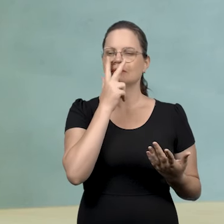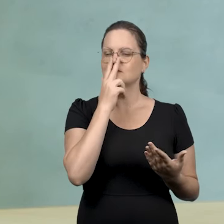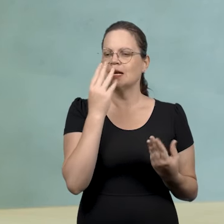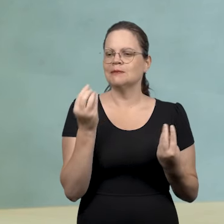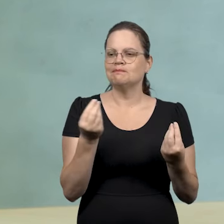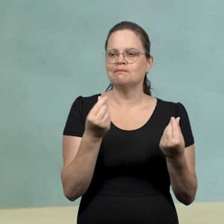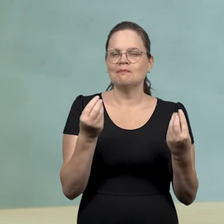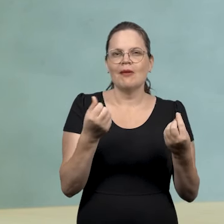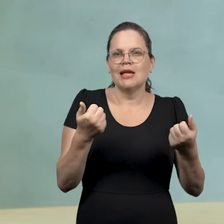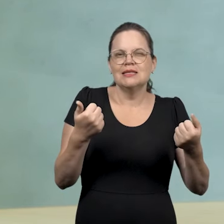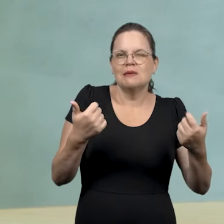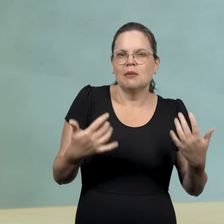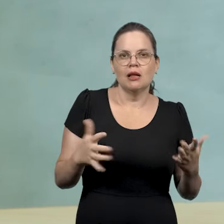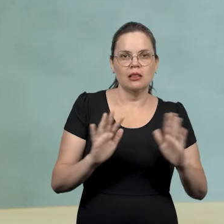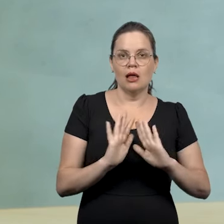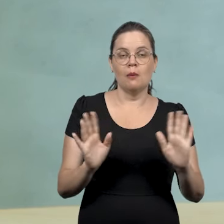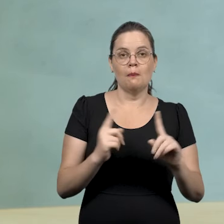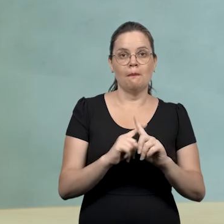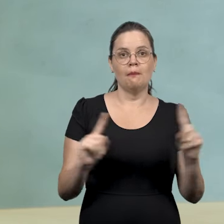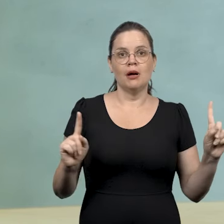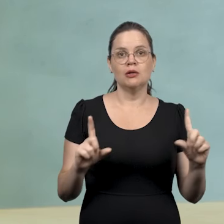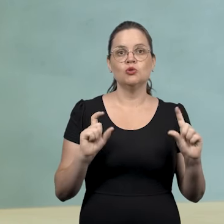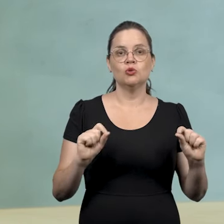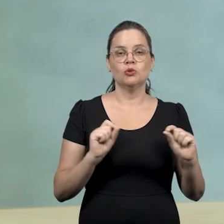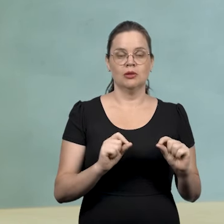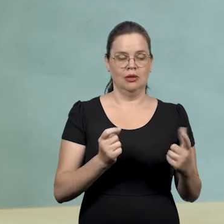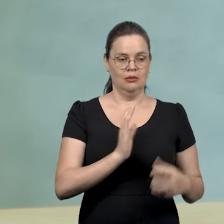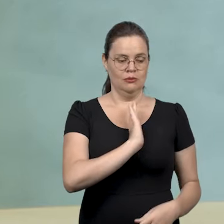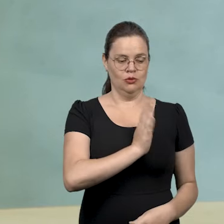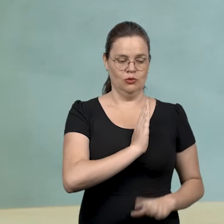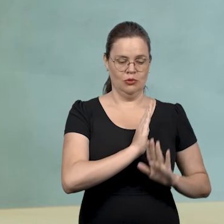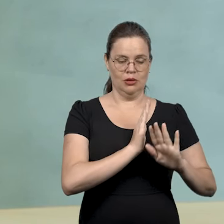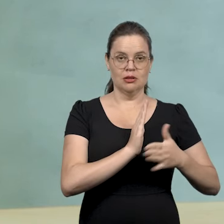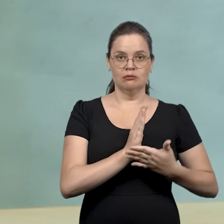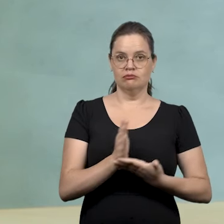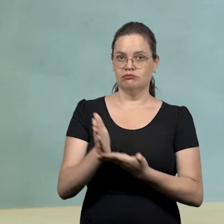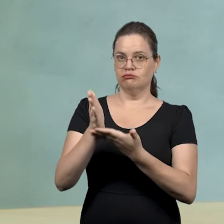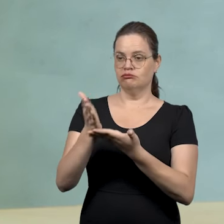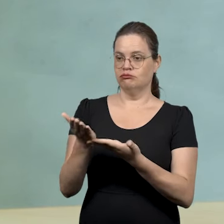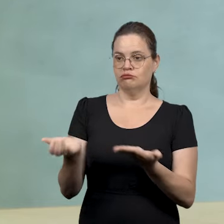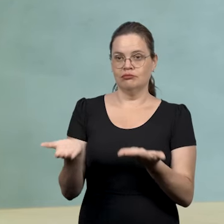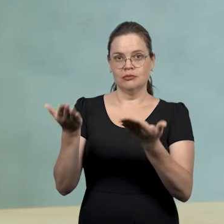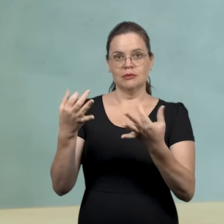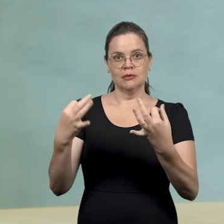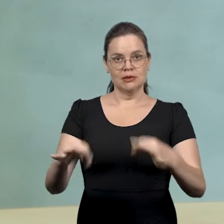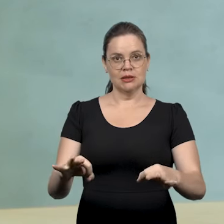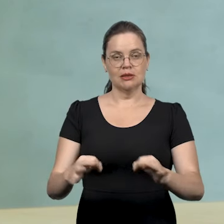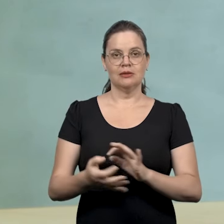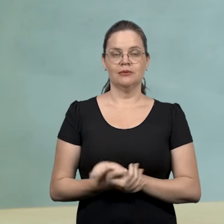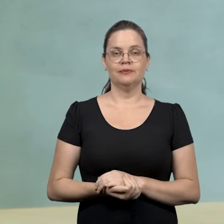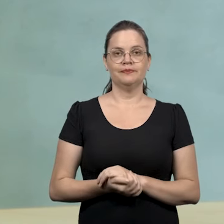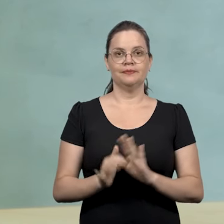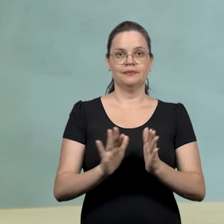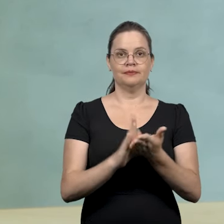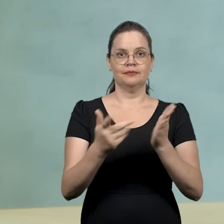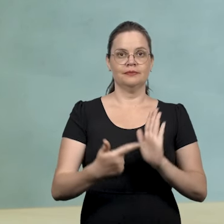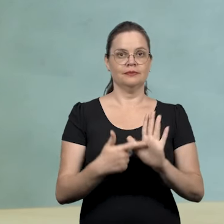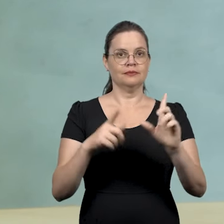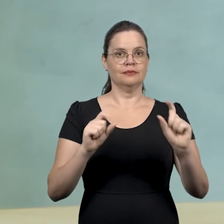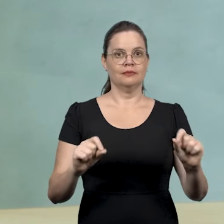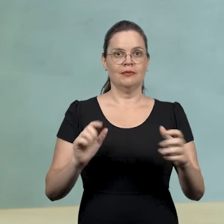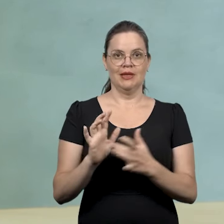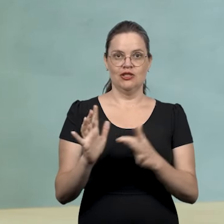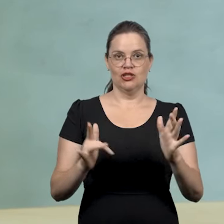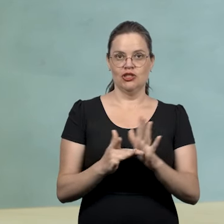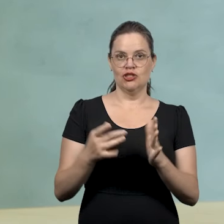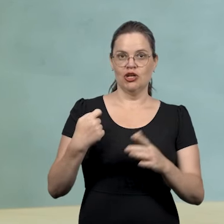mas para entregar o seu coração por inteiro naquilo que ele tinha a certeza. E a Bíblia nos mostra que Jesus